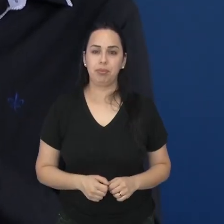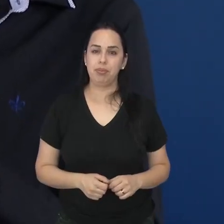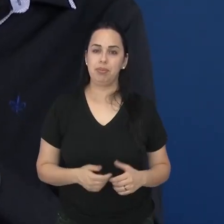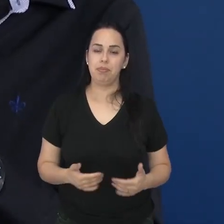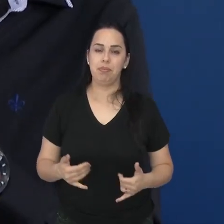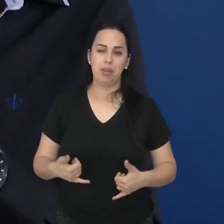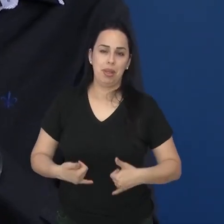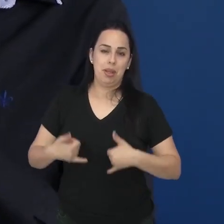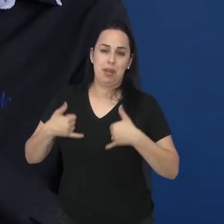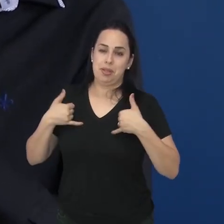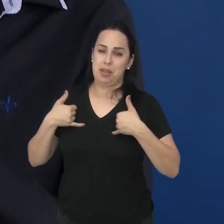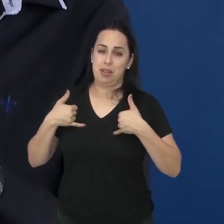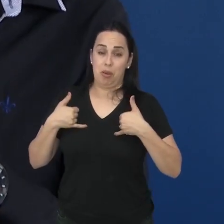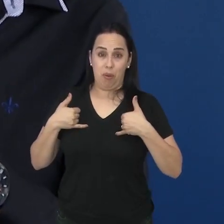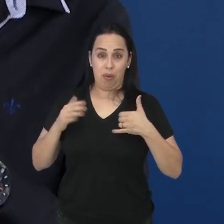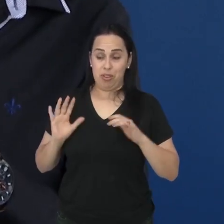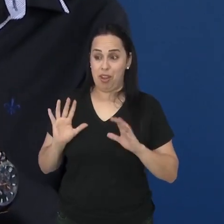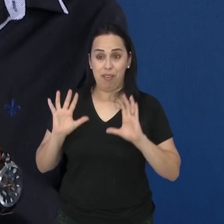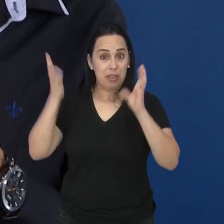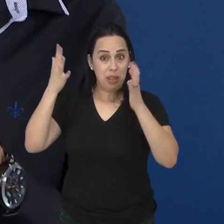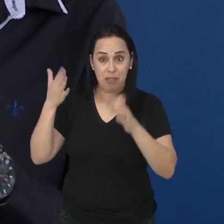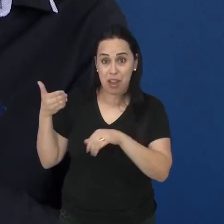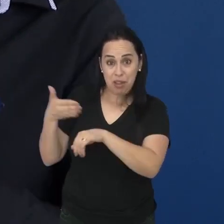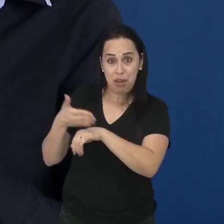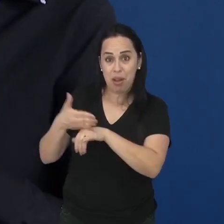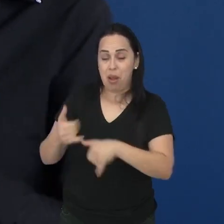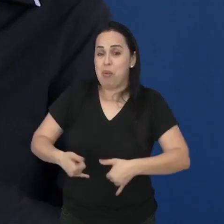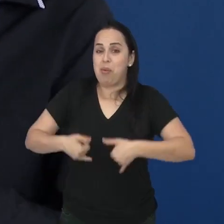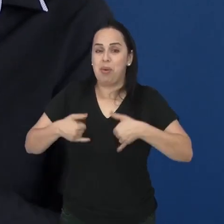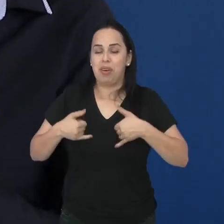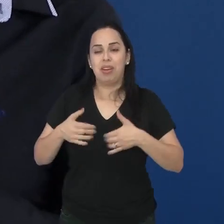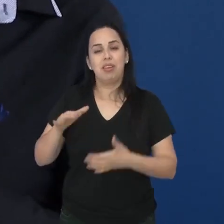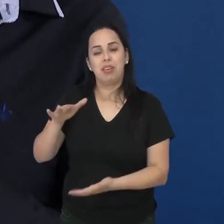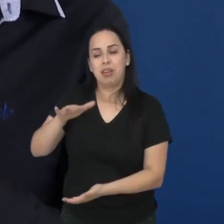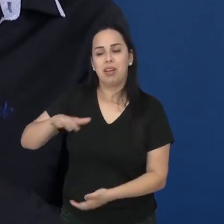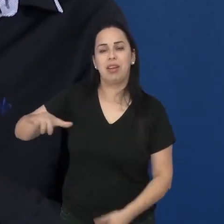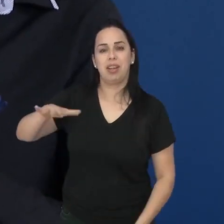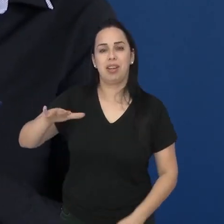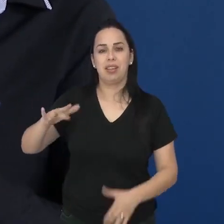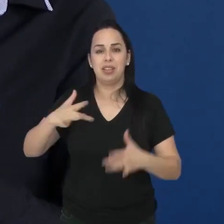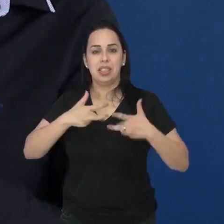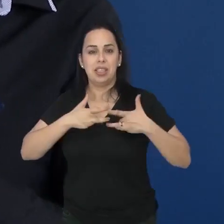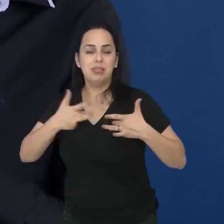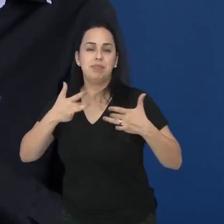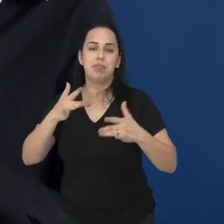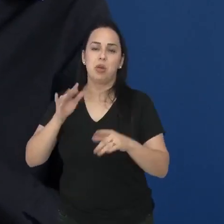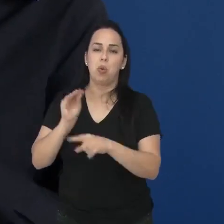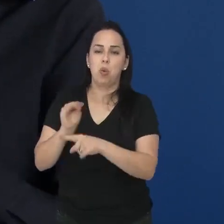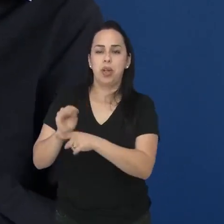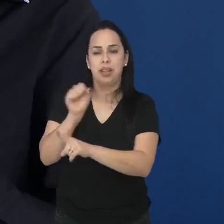Para mim foi um orgulho participar desse evento, porque é uma entidade que é humanitária, cuida